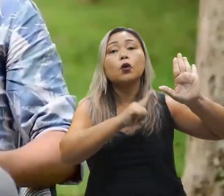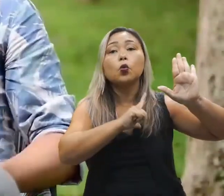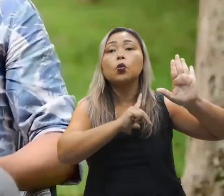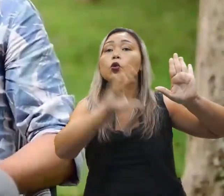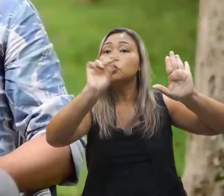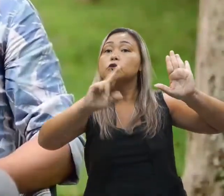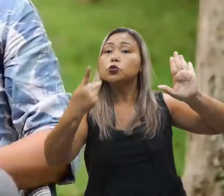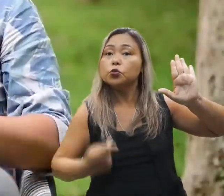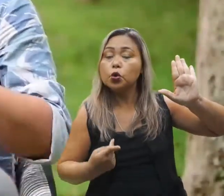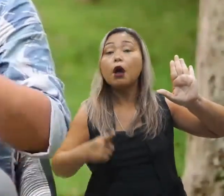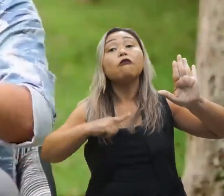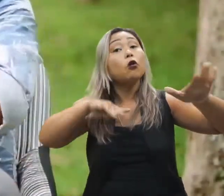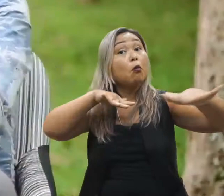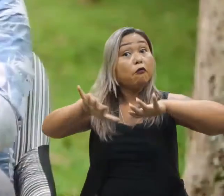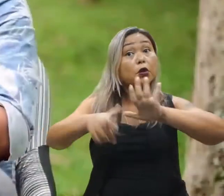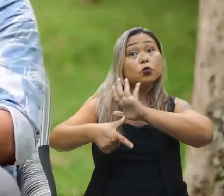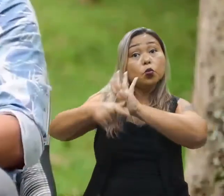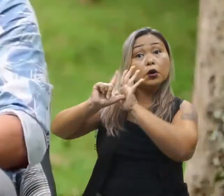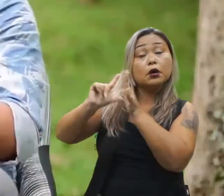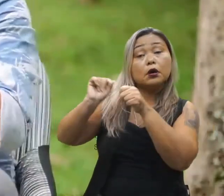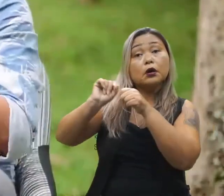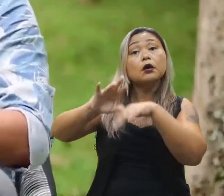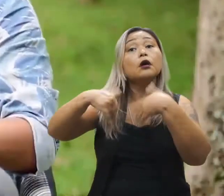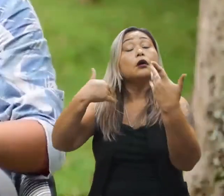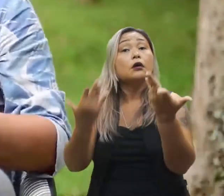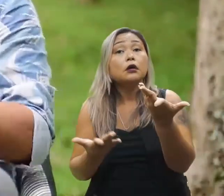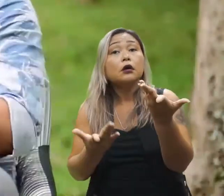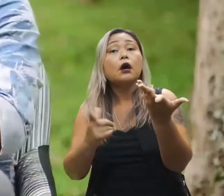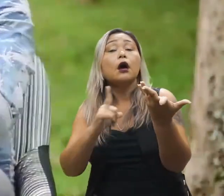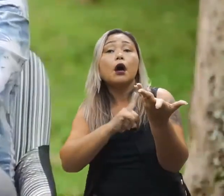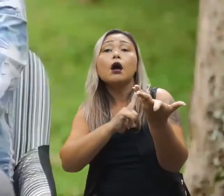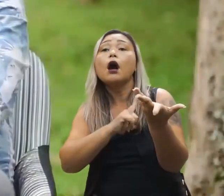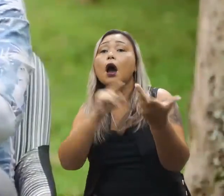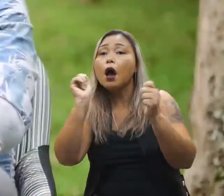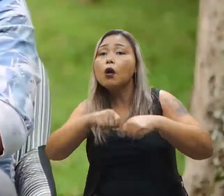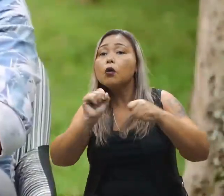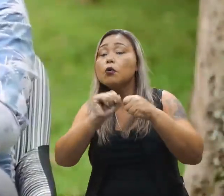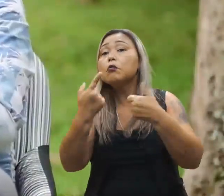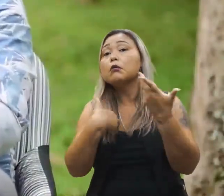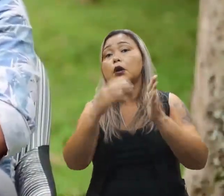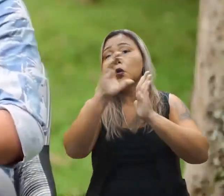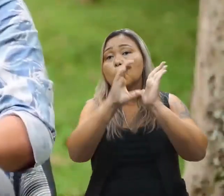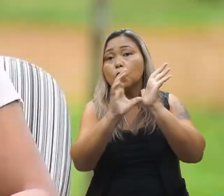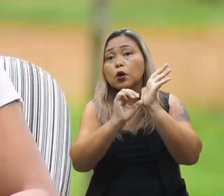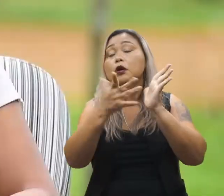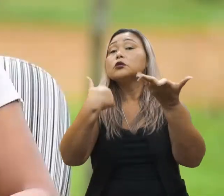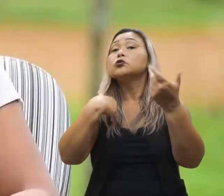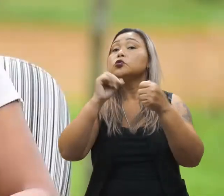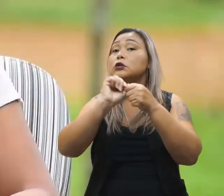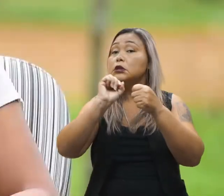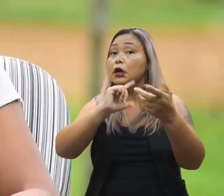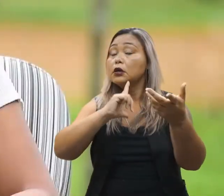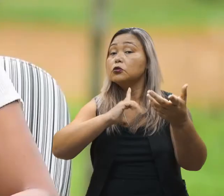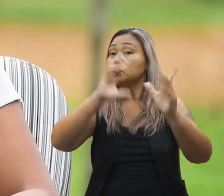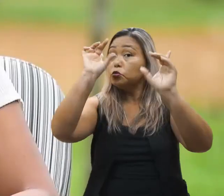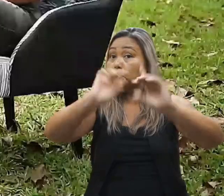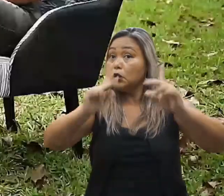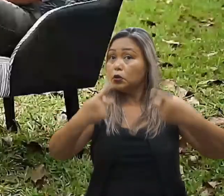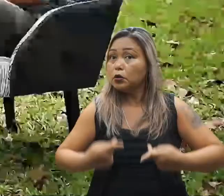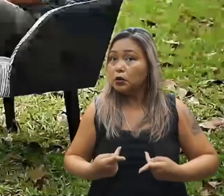foi um movimento antes, tal como o Cilindro de Ciro, que é provavelmente o primeiro código de direitos humanos, que é